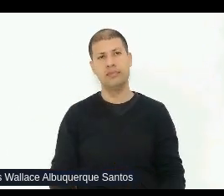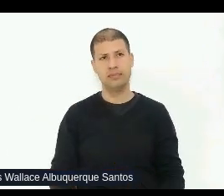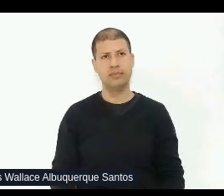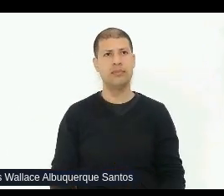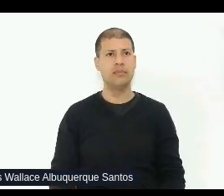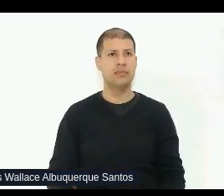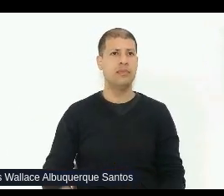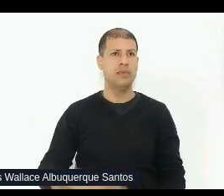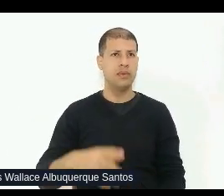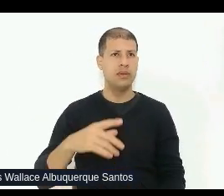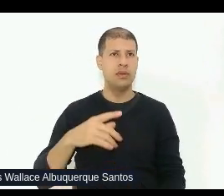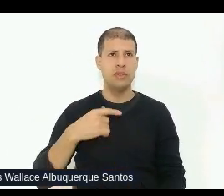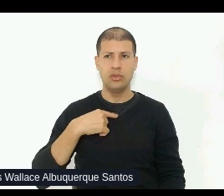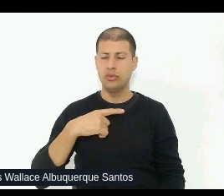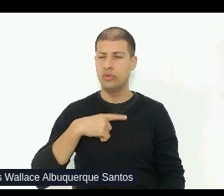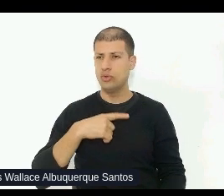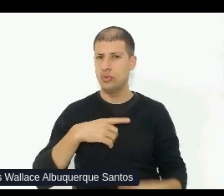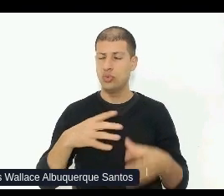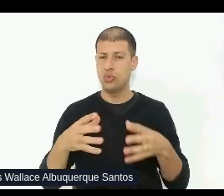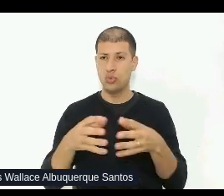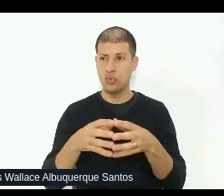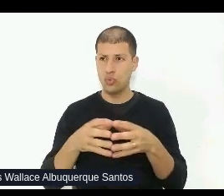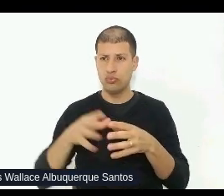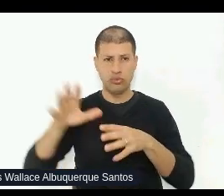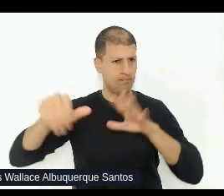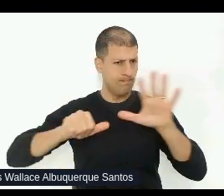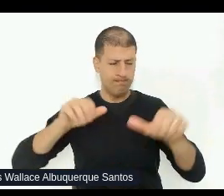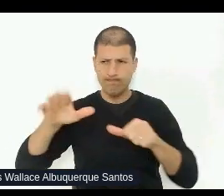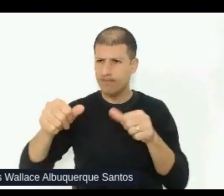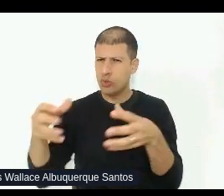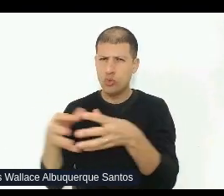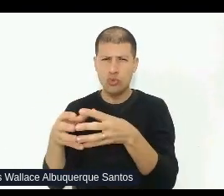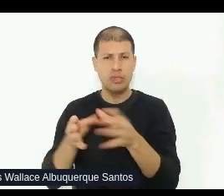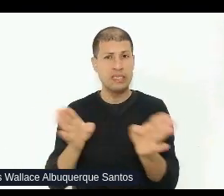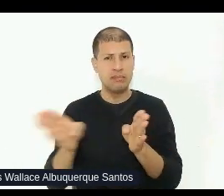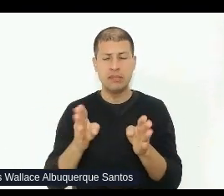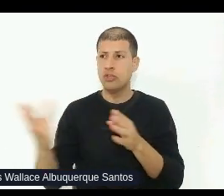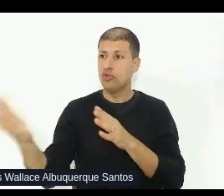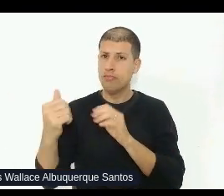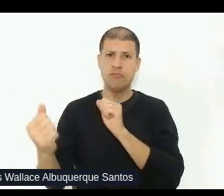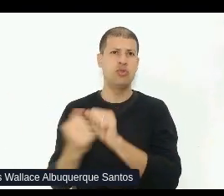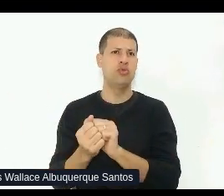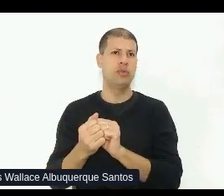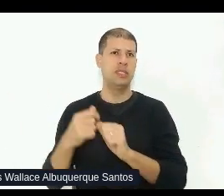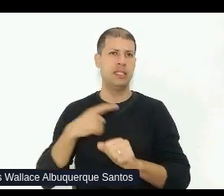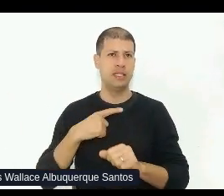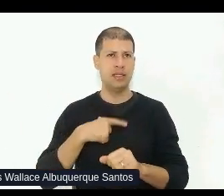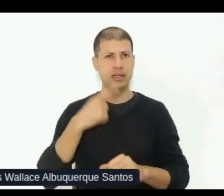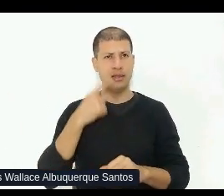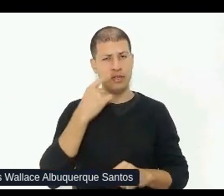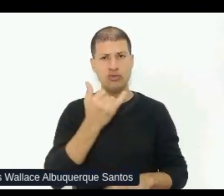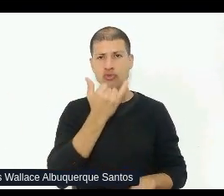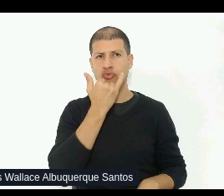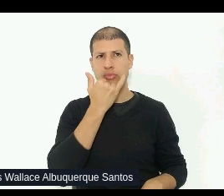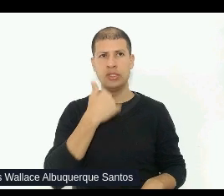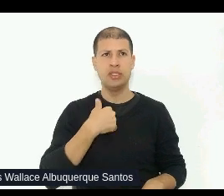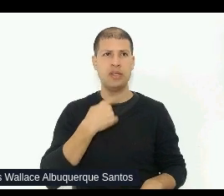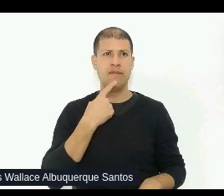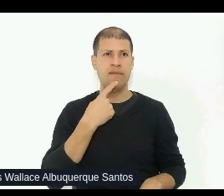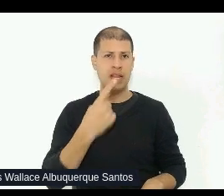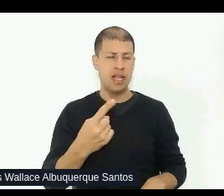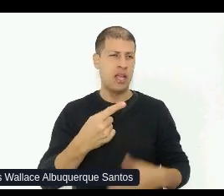chamei o time muito de acessibilidade para perto de mim. Né? Então, logo no início, cara, eu peço desculpas se eu falar alguma